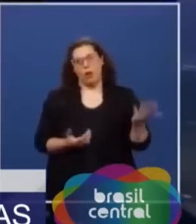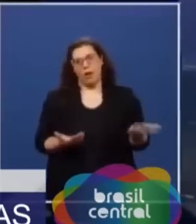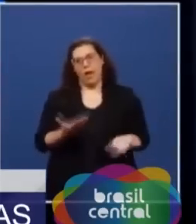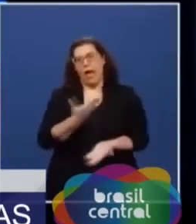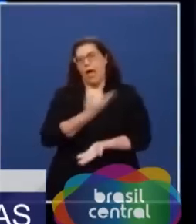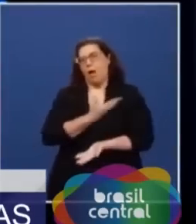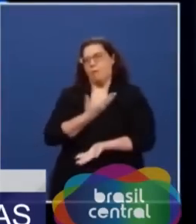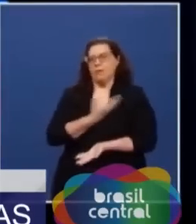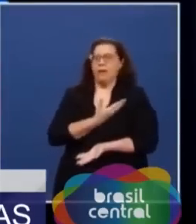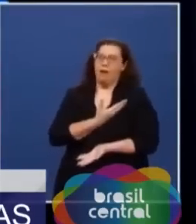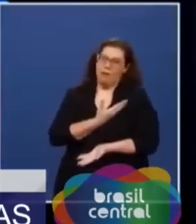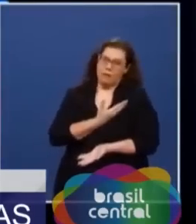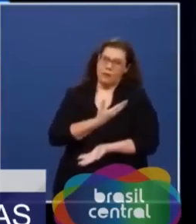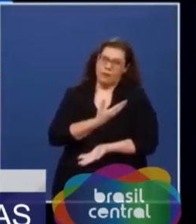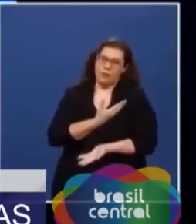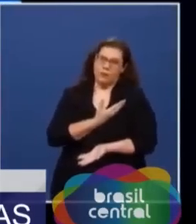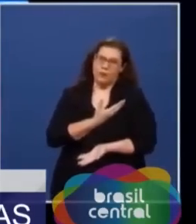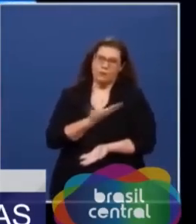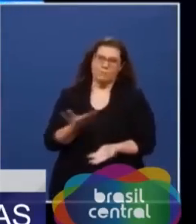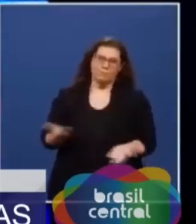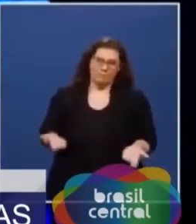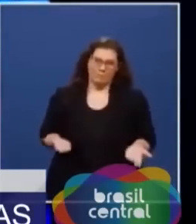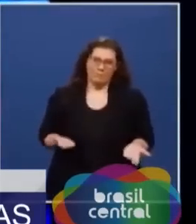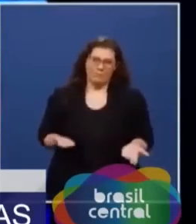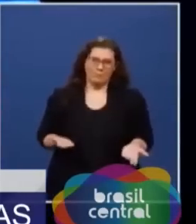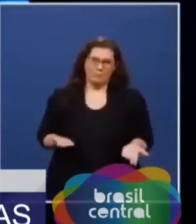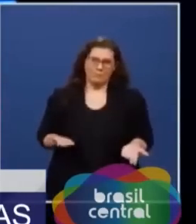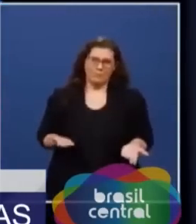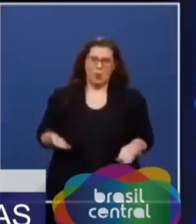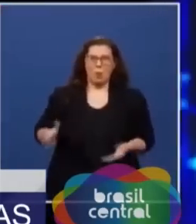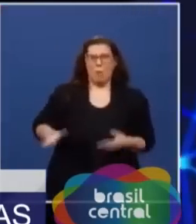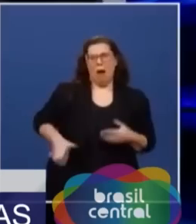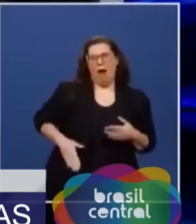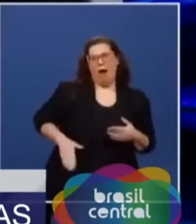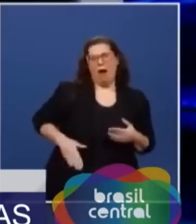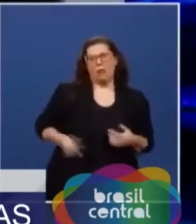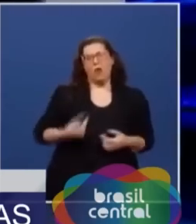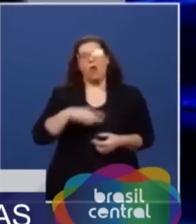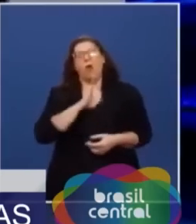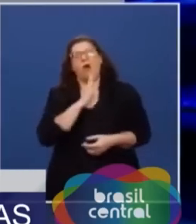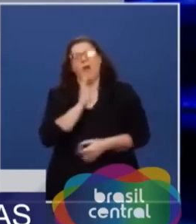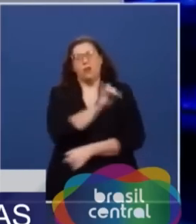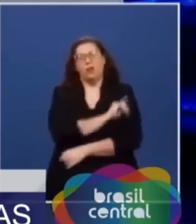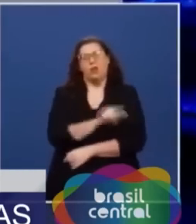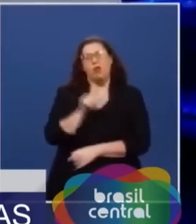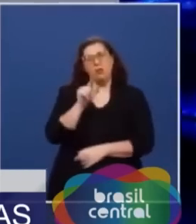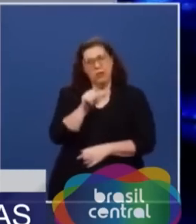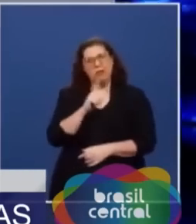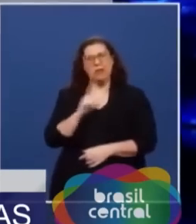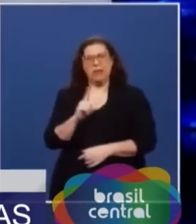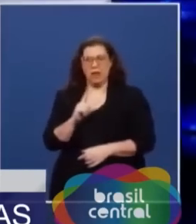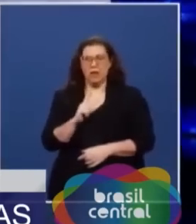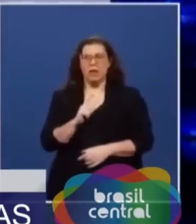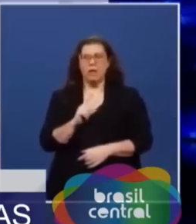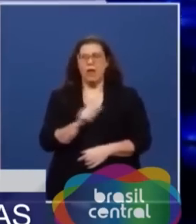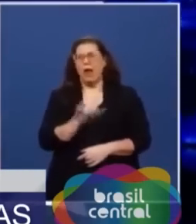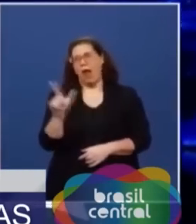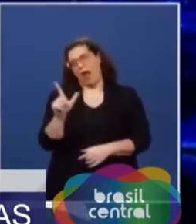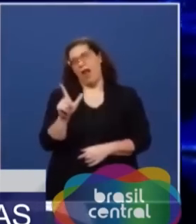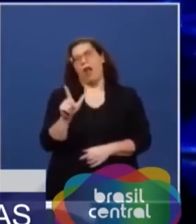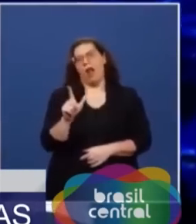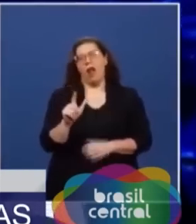amizade com bandido. Eu conheço o Rio de Janeiro. O senhor teve atualmente no Complexo do